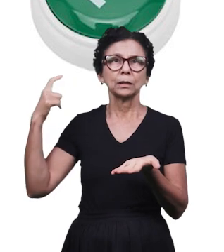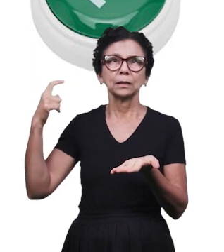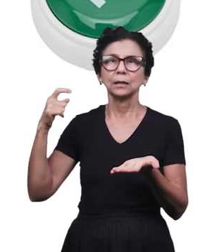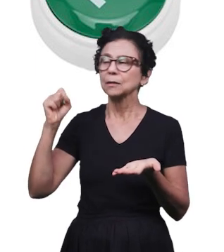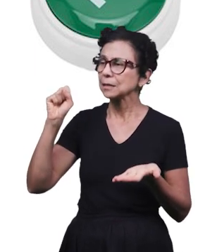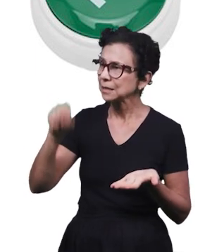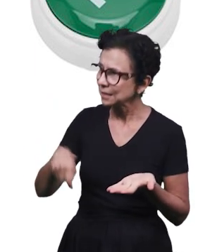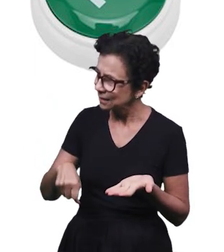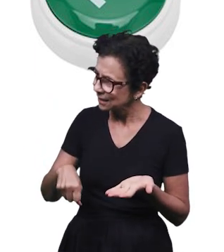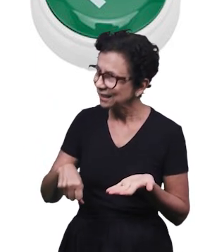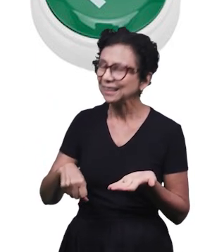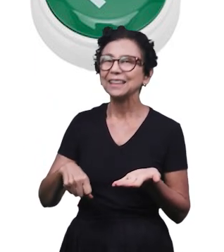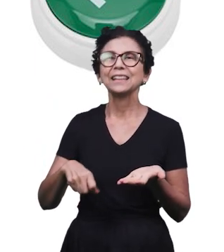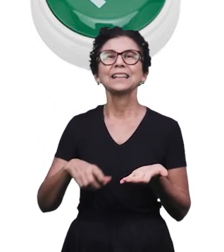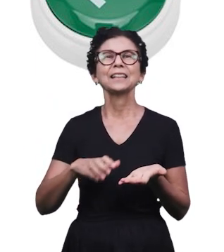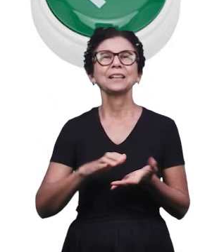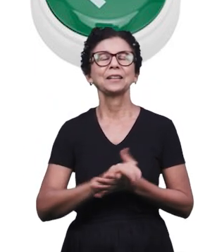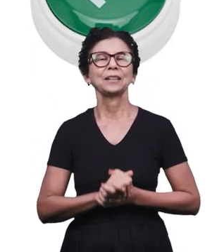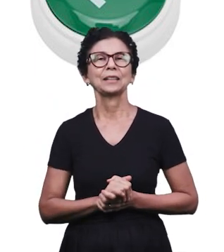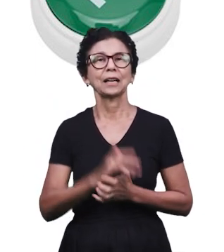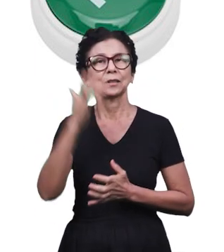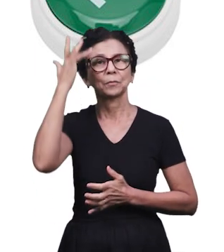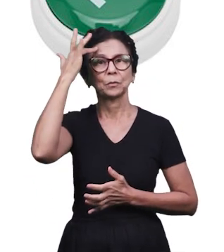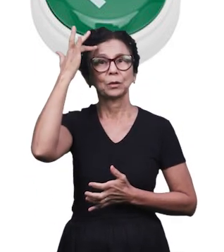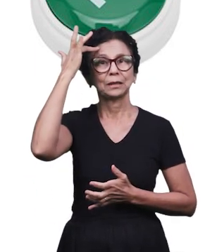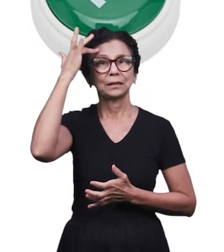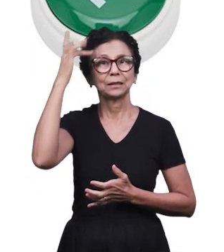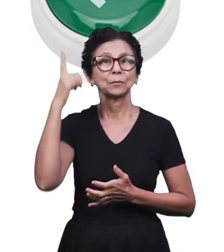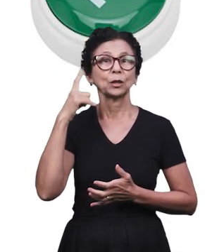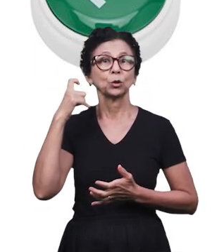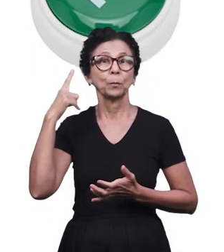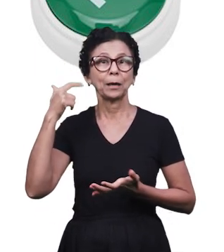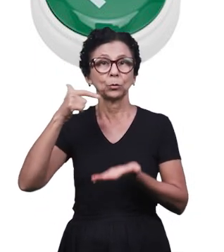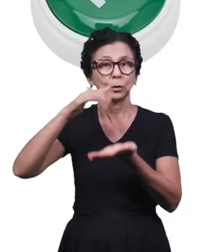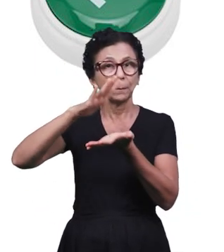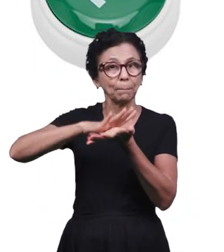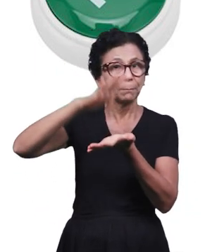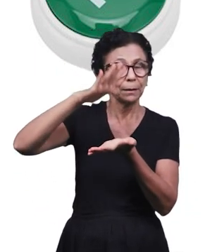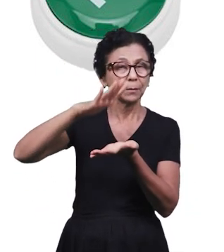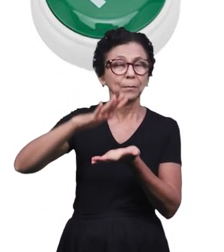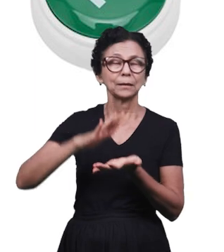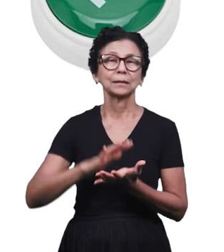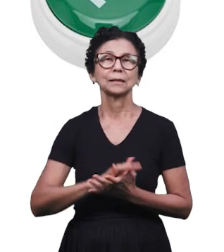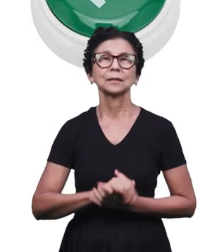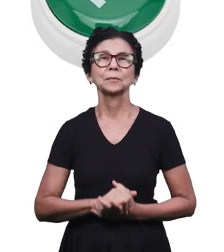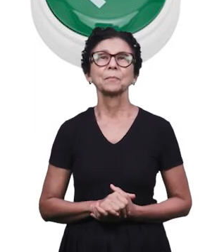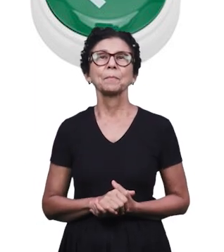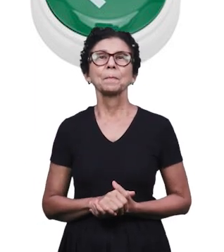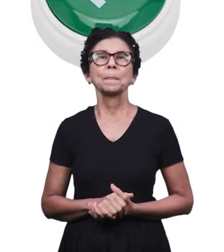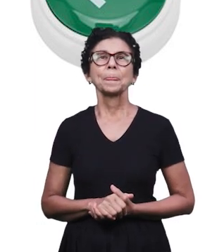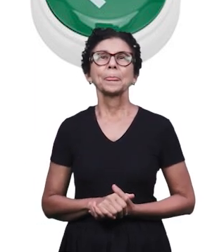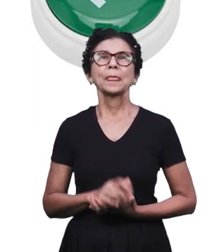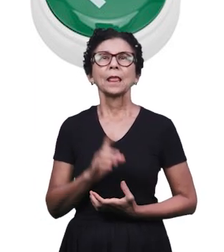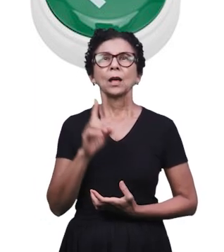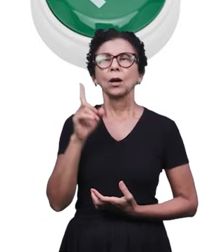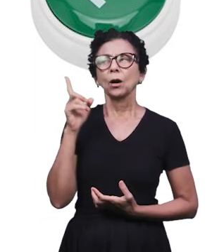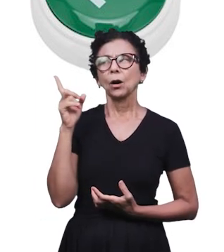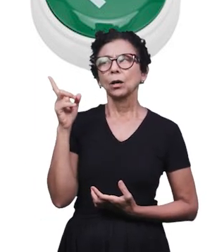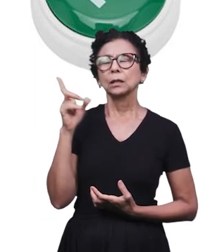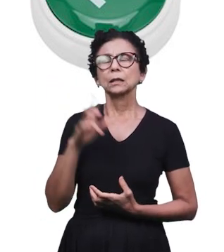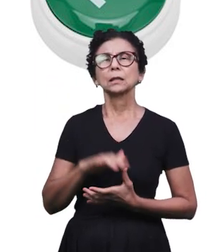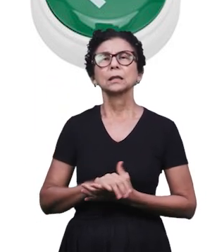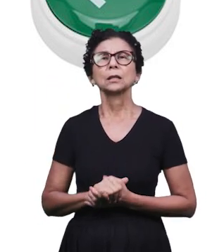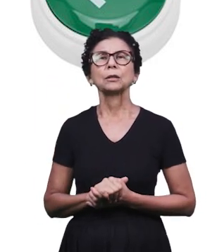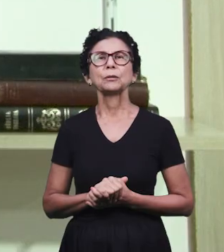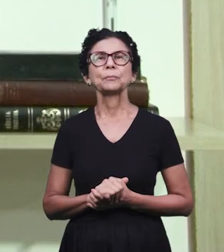na campainha. Ou então, eu quero desencorajar um comportamento. Então,